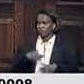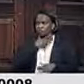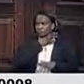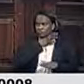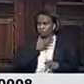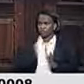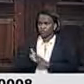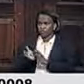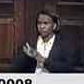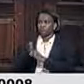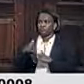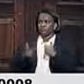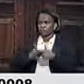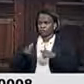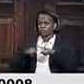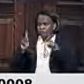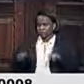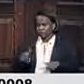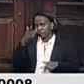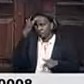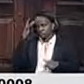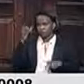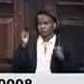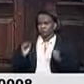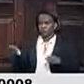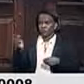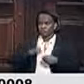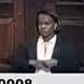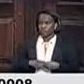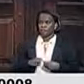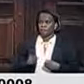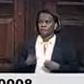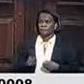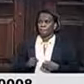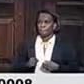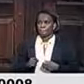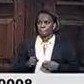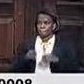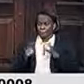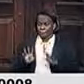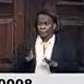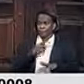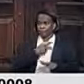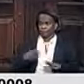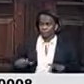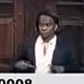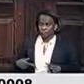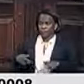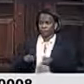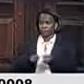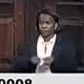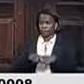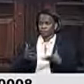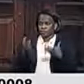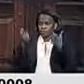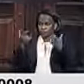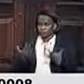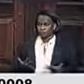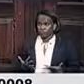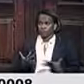sofridos servidores públicos, possamos voltar a esse tema. Mas, senhor presidente, primeiro dizer que